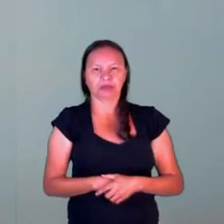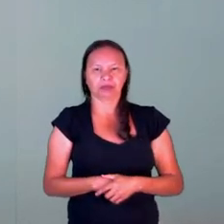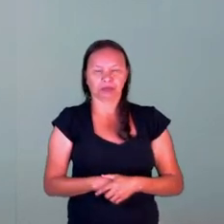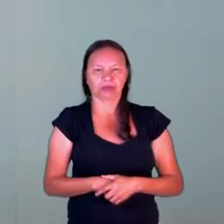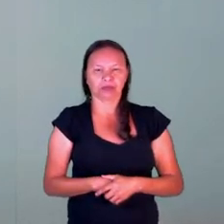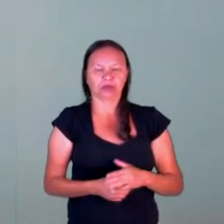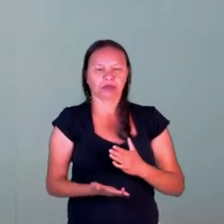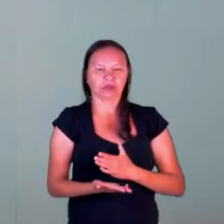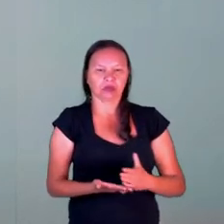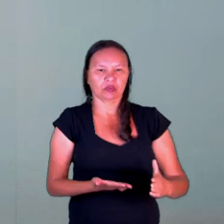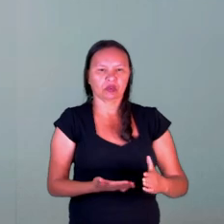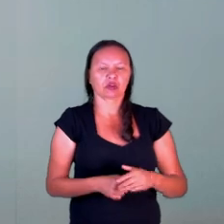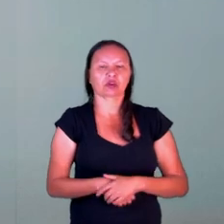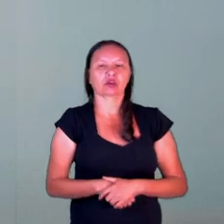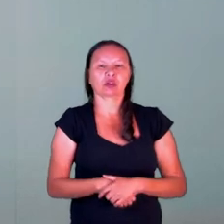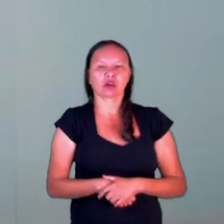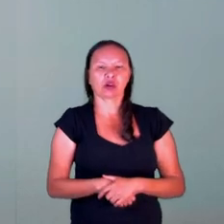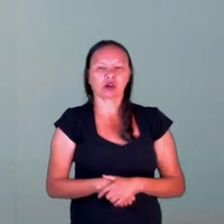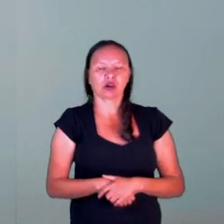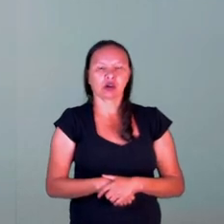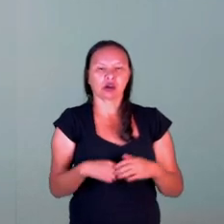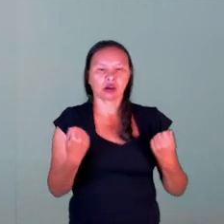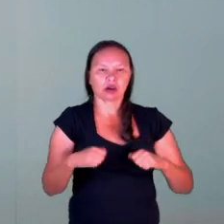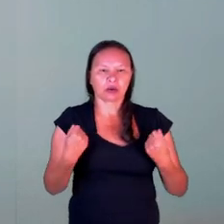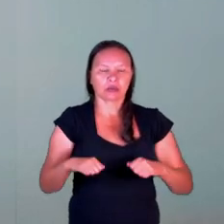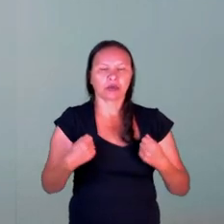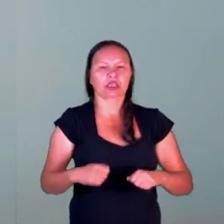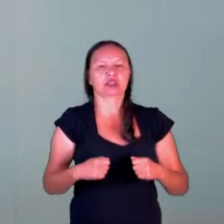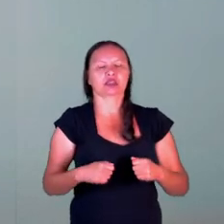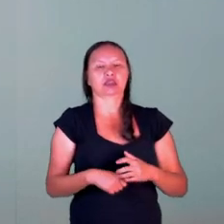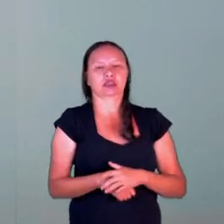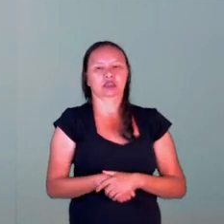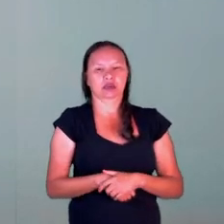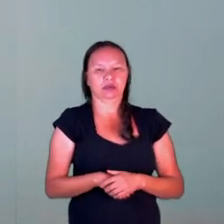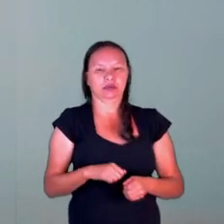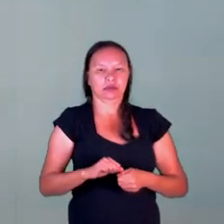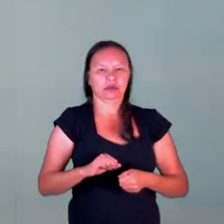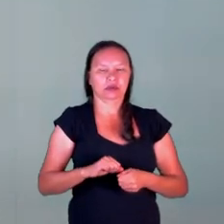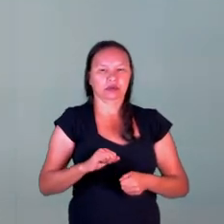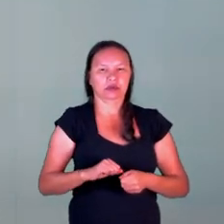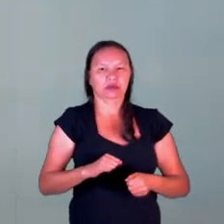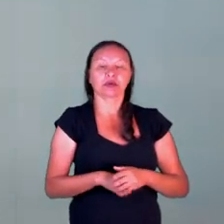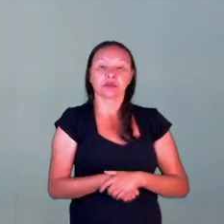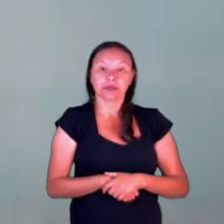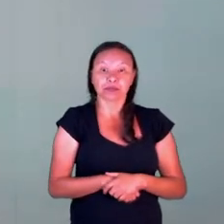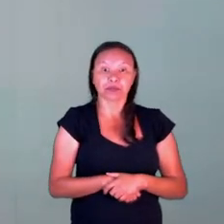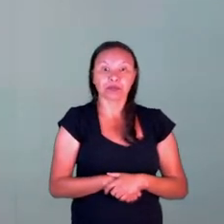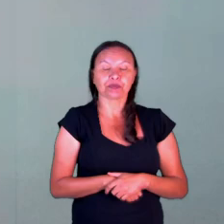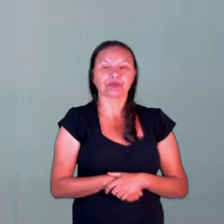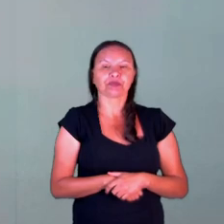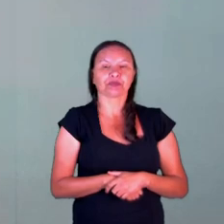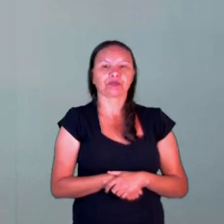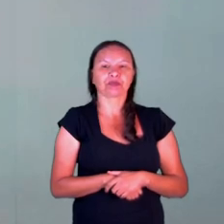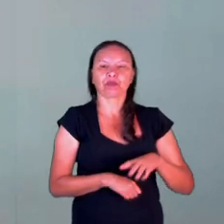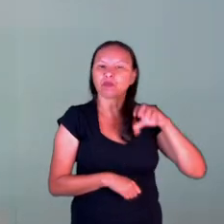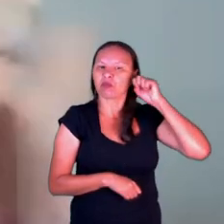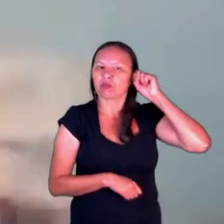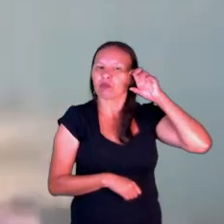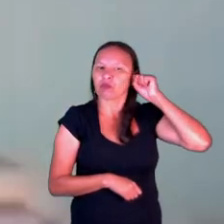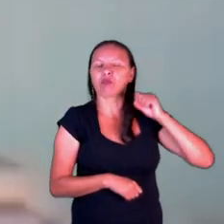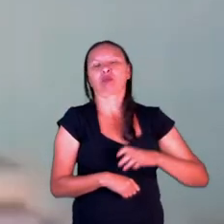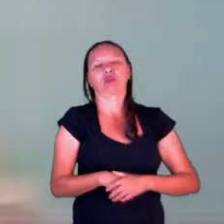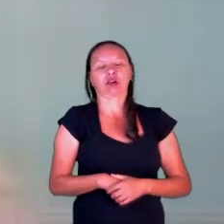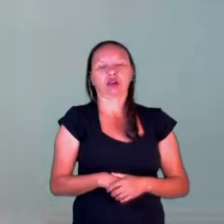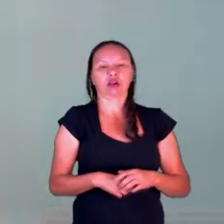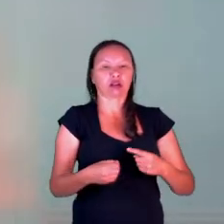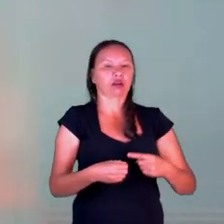minha fala eh Às vezes isso demanda uma atuação Estadual E aí como é cada comar cada pessoa Às vezes a pessoa sensível tá no interior não tá aqui